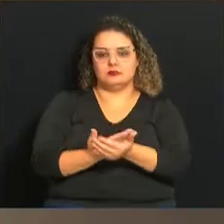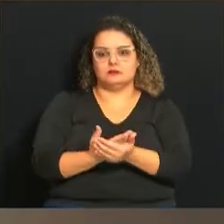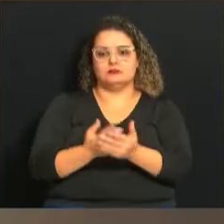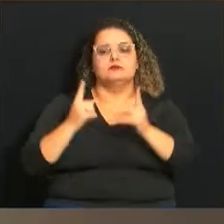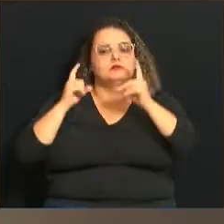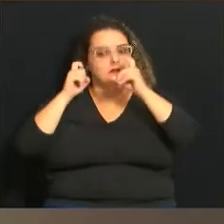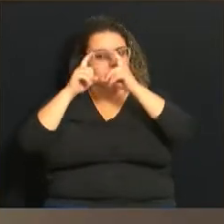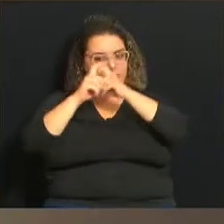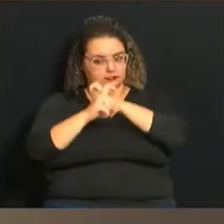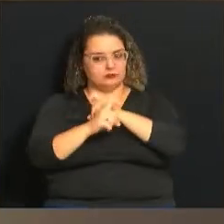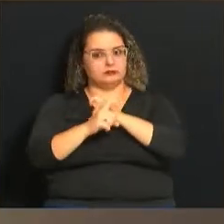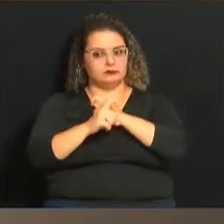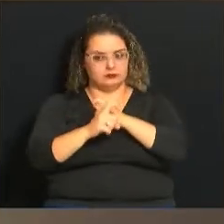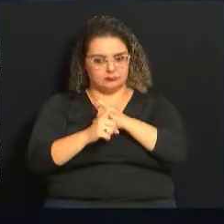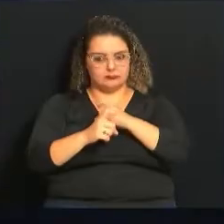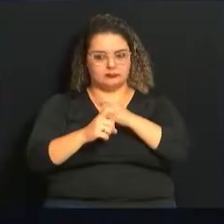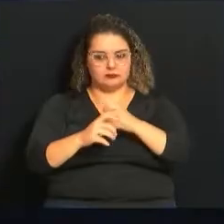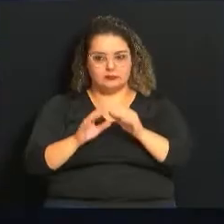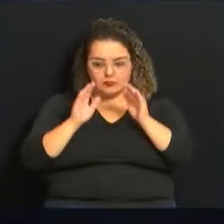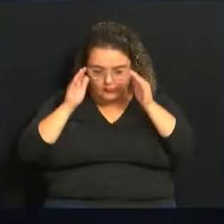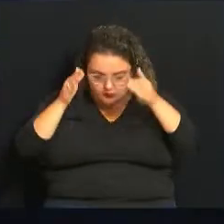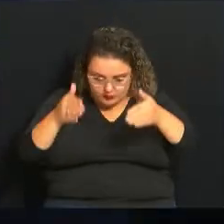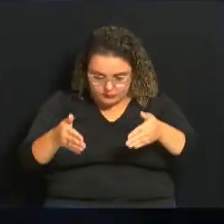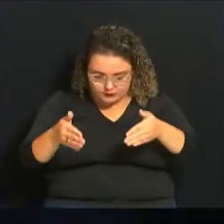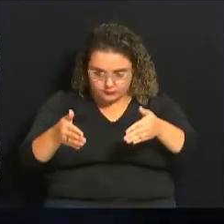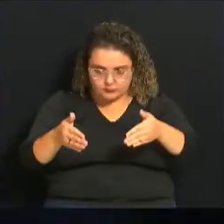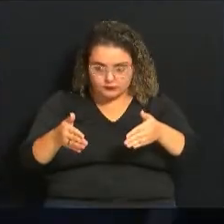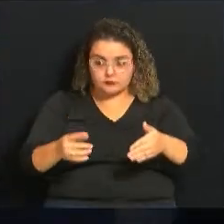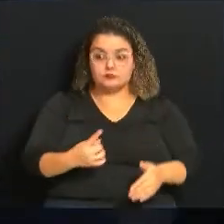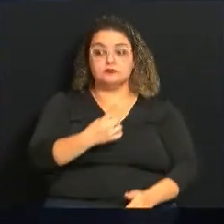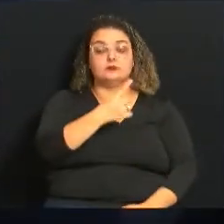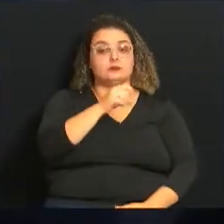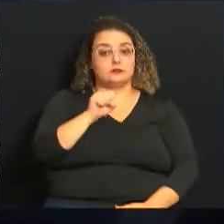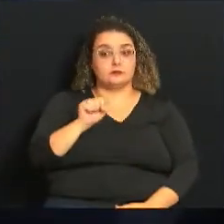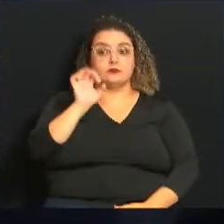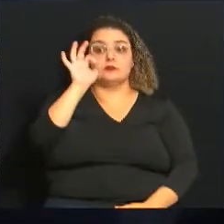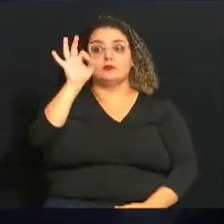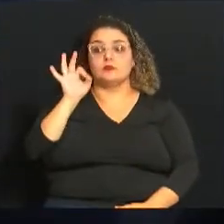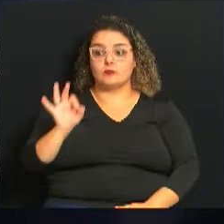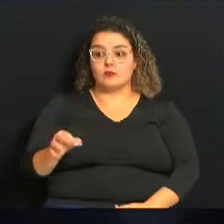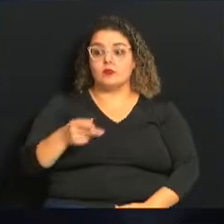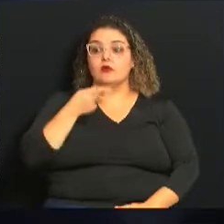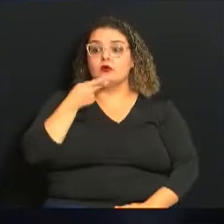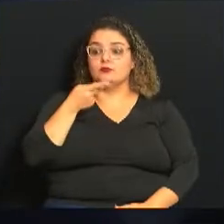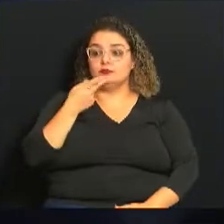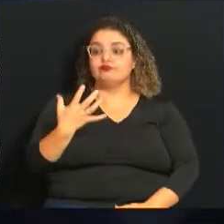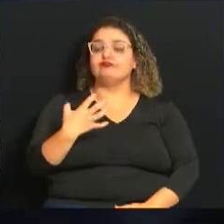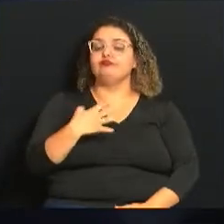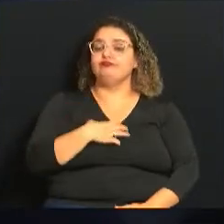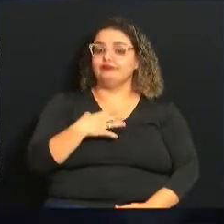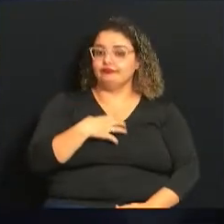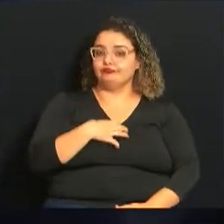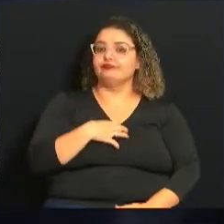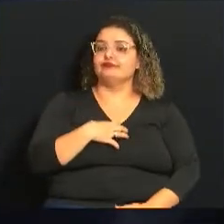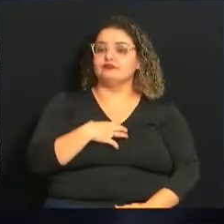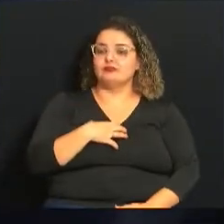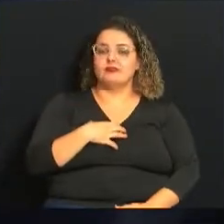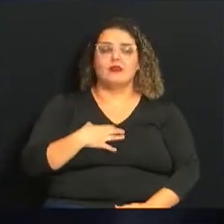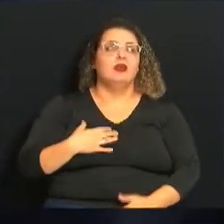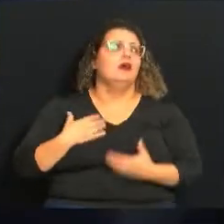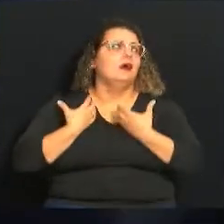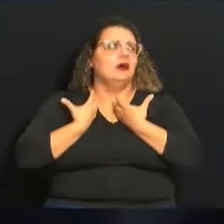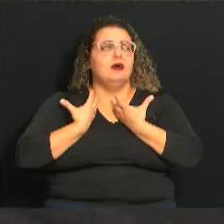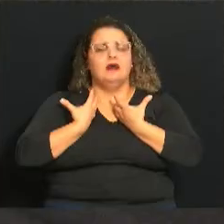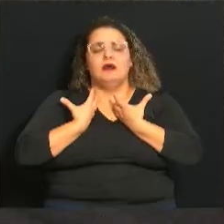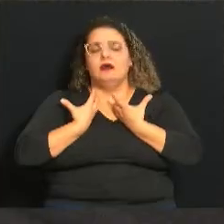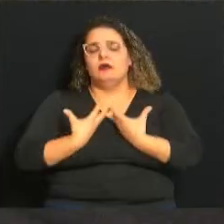para conseguir se concentrar. 18% relataram se sentir totalmente esgotados e sob